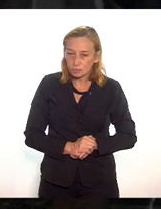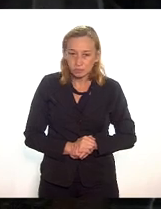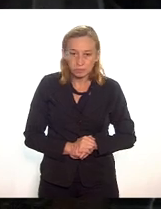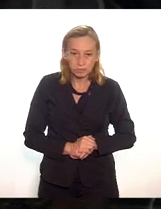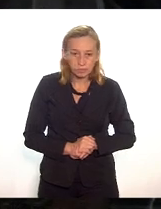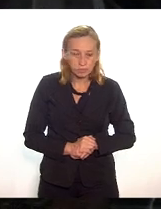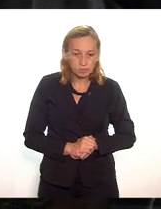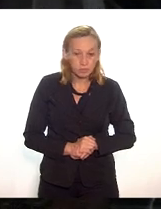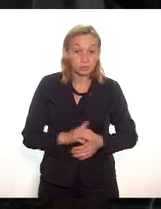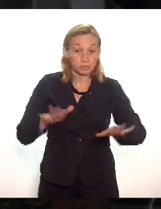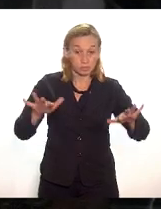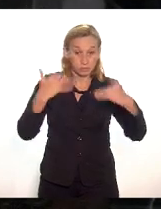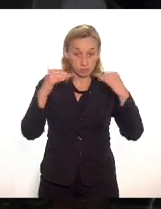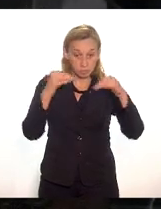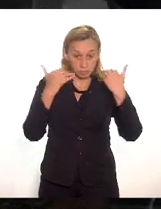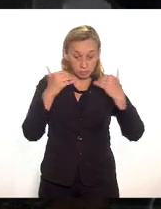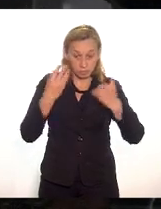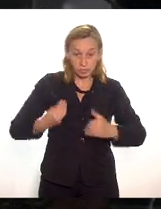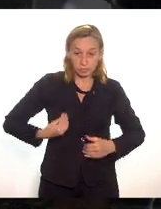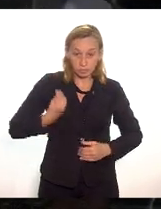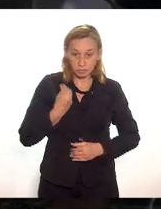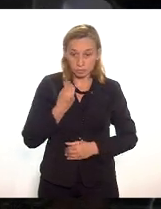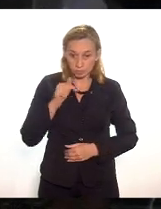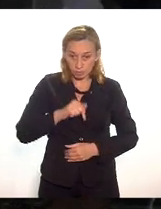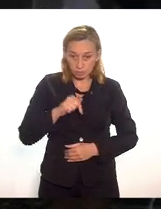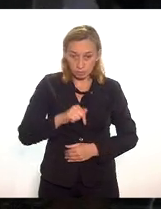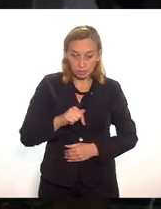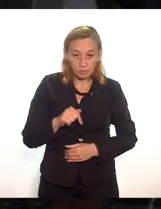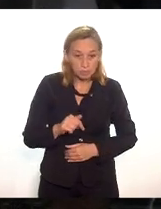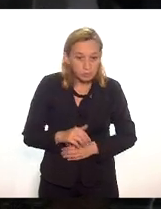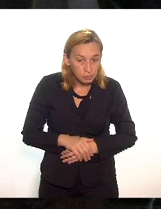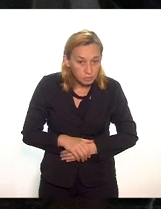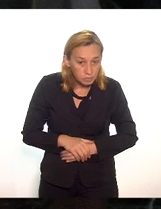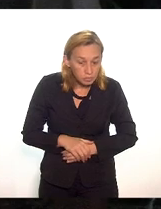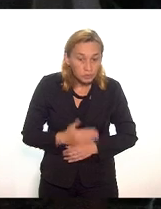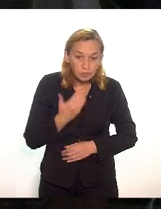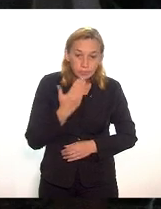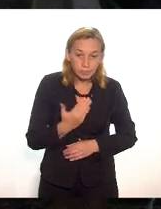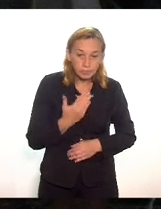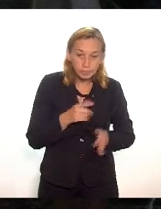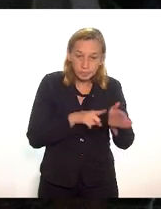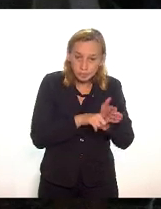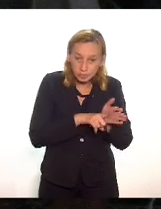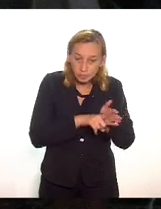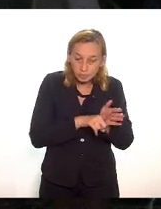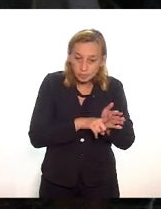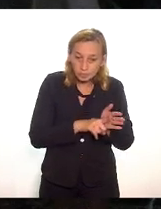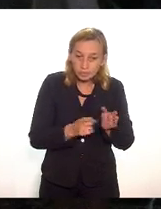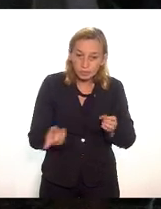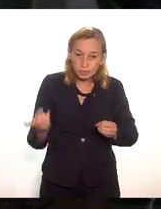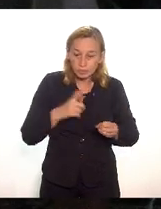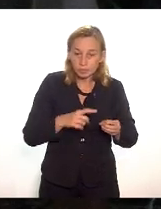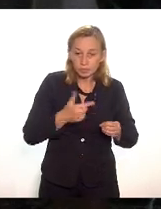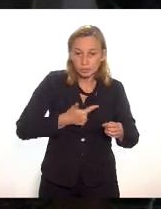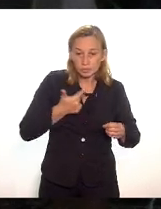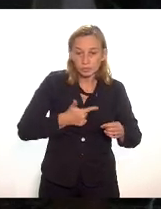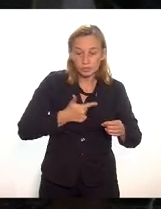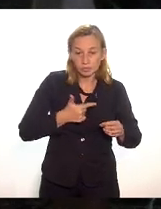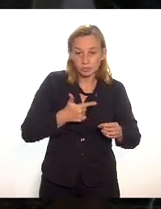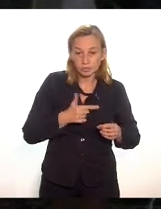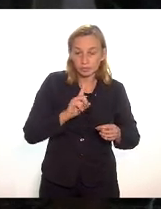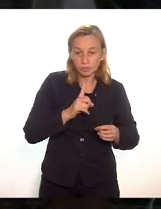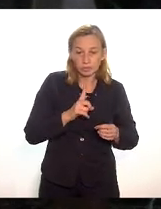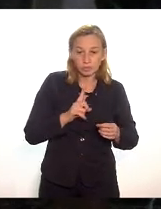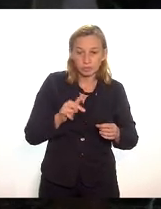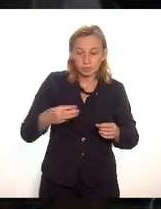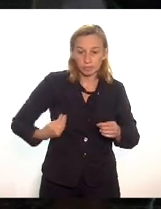Chamar a atenção dos presentes que, se quem pediu verificação ao final da segunda chamada não estiver presente, eu vou